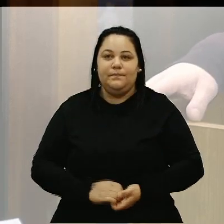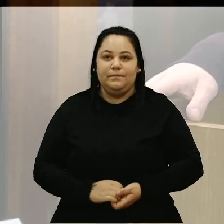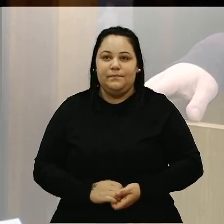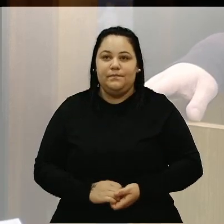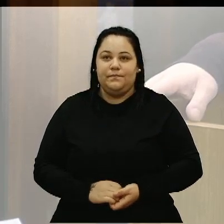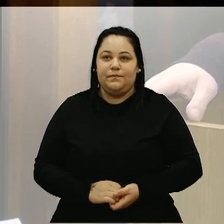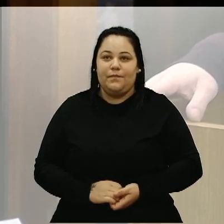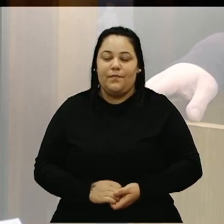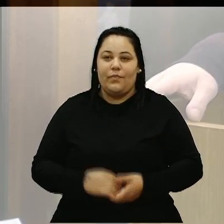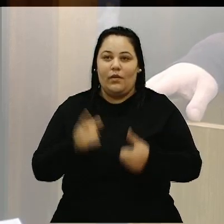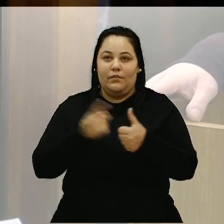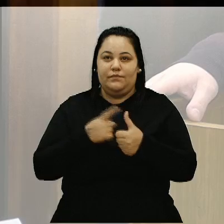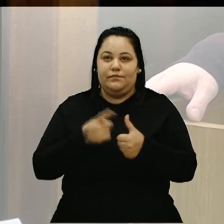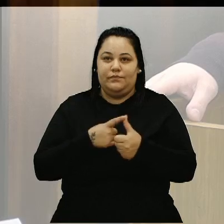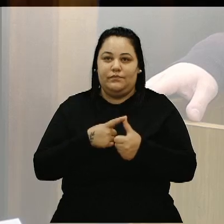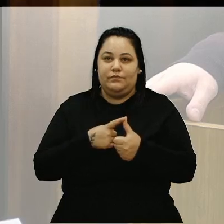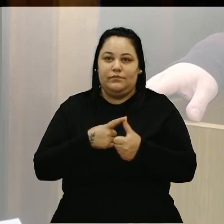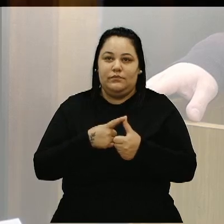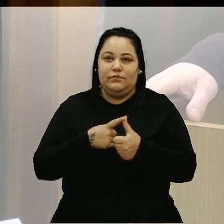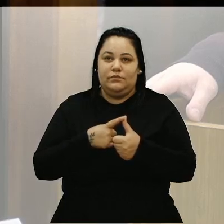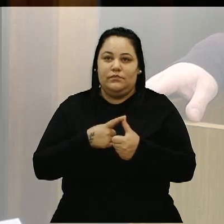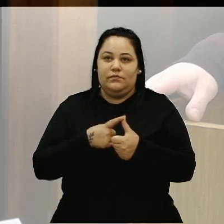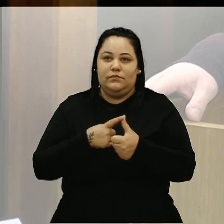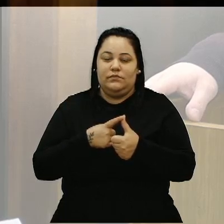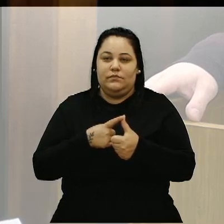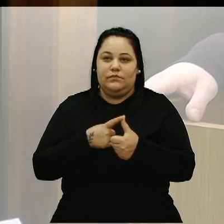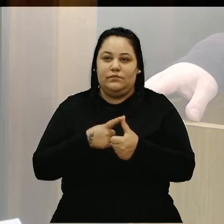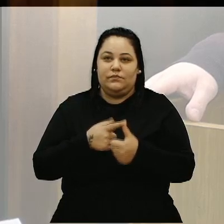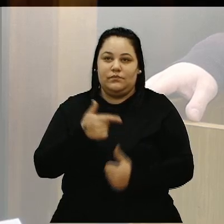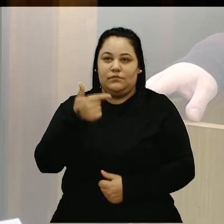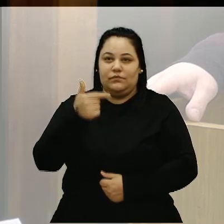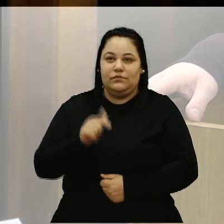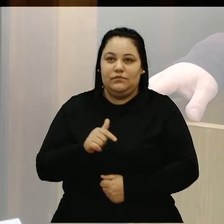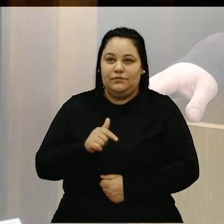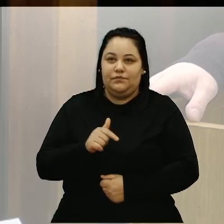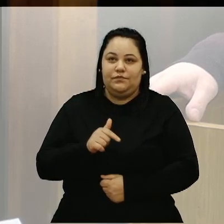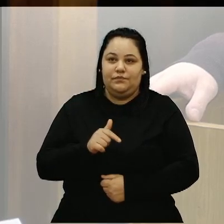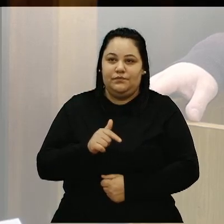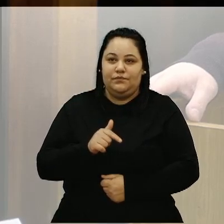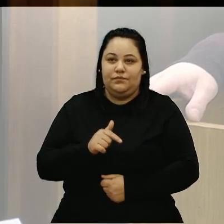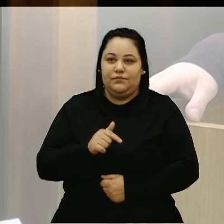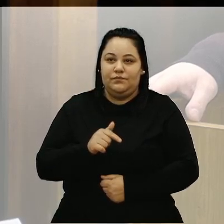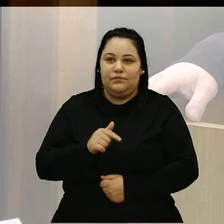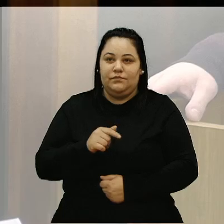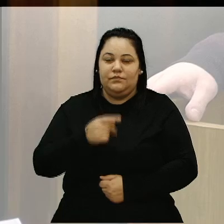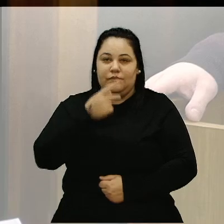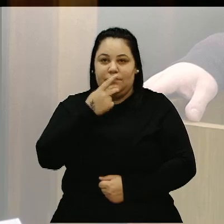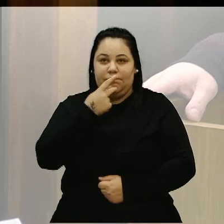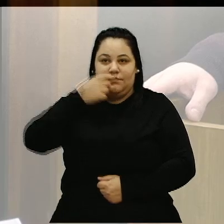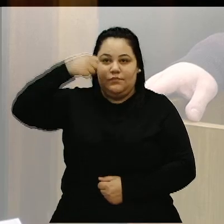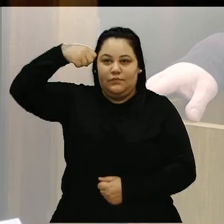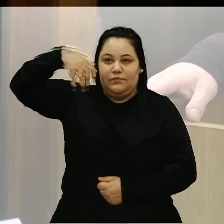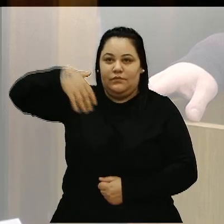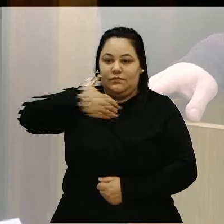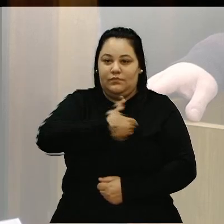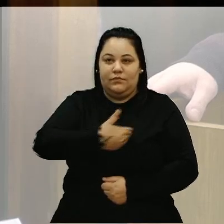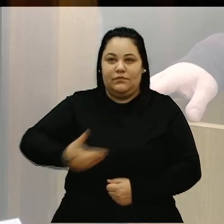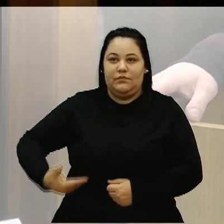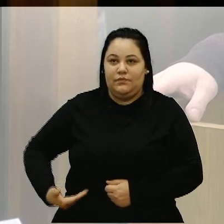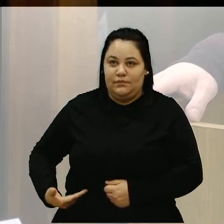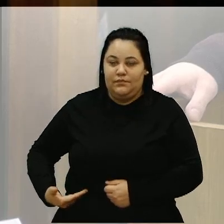O primeiro deles, novamente, é referente à iluminação pública. E aqui, de